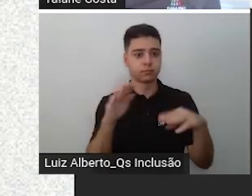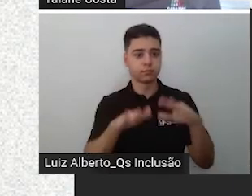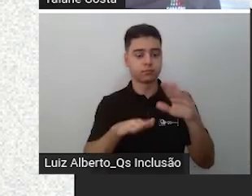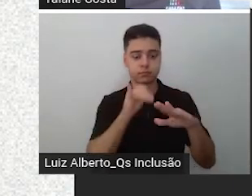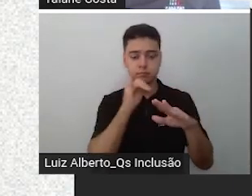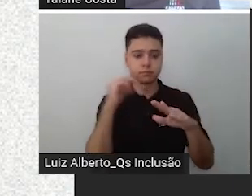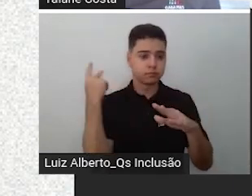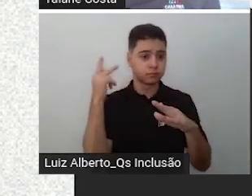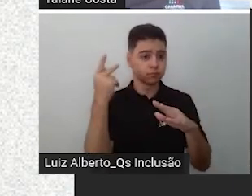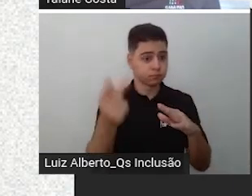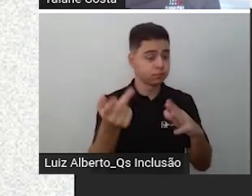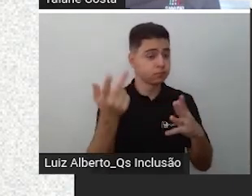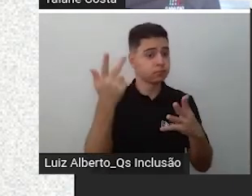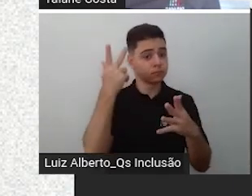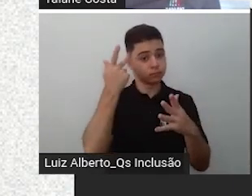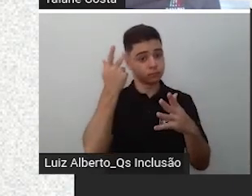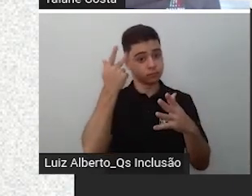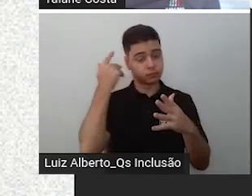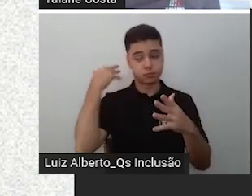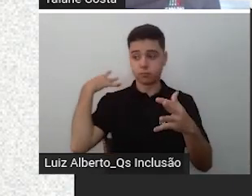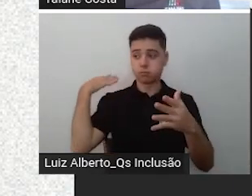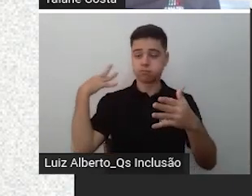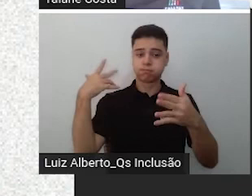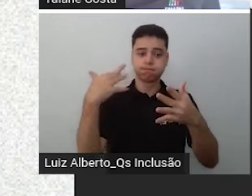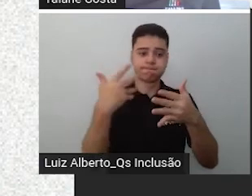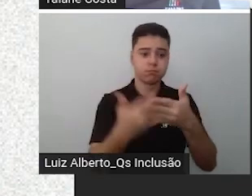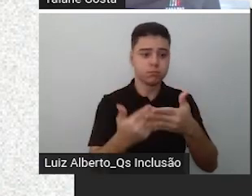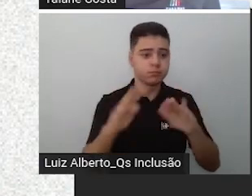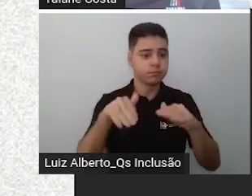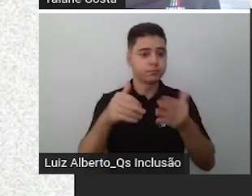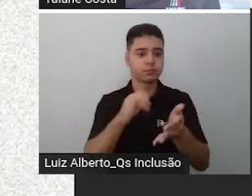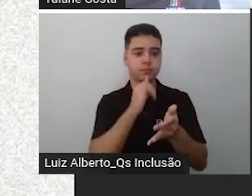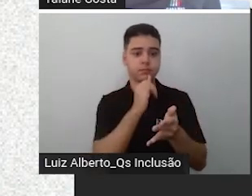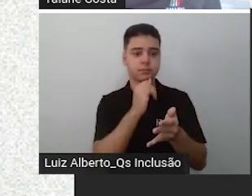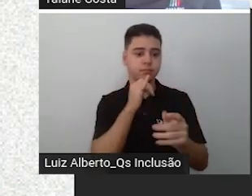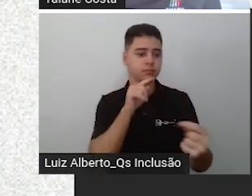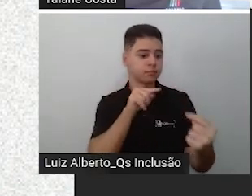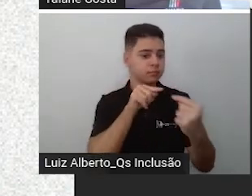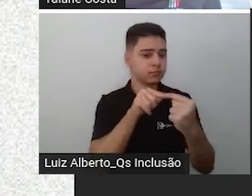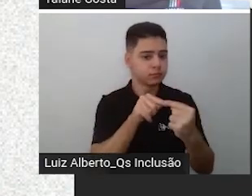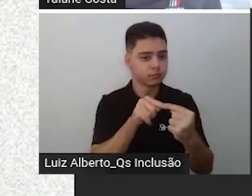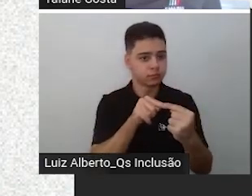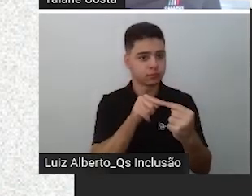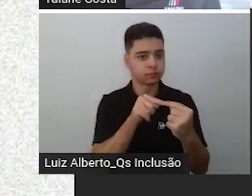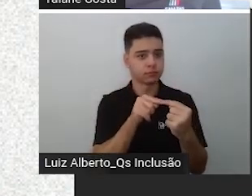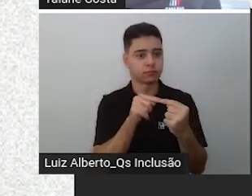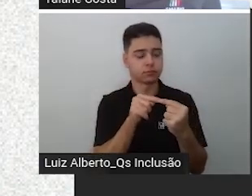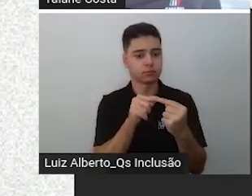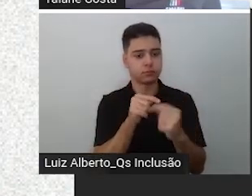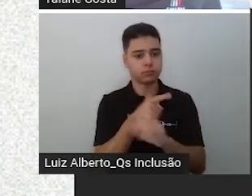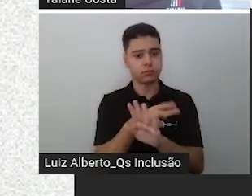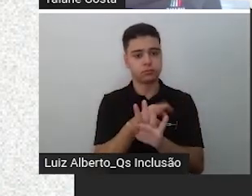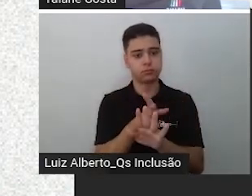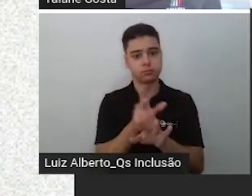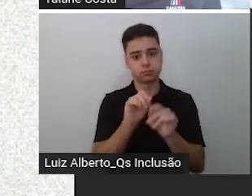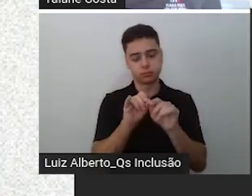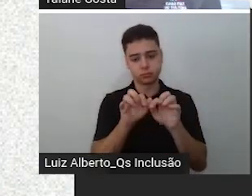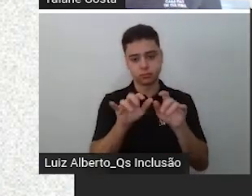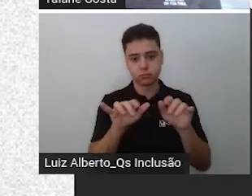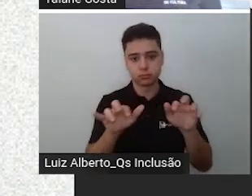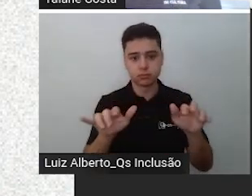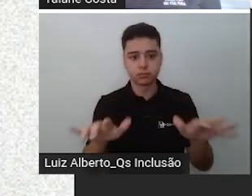história natural. Então, esses objetivos vão ampliando,